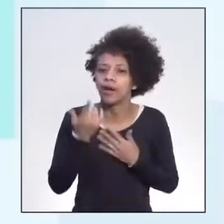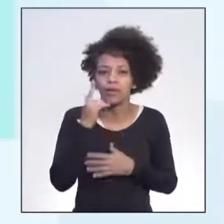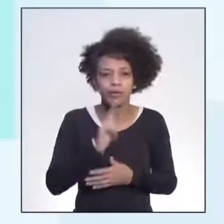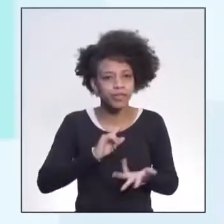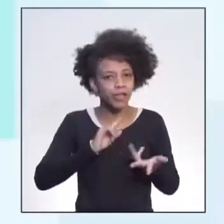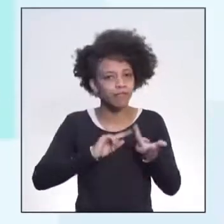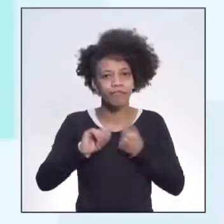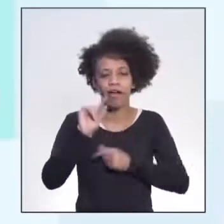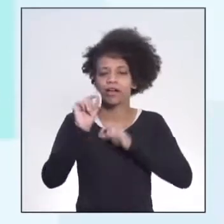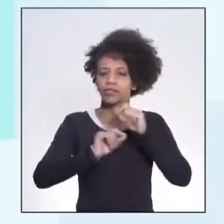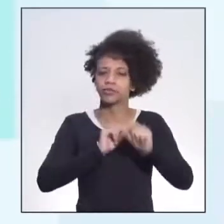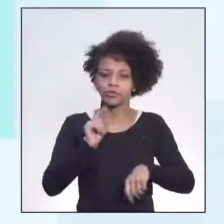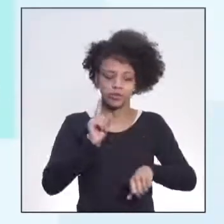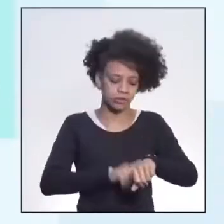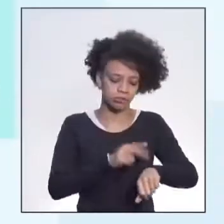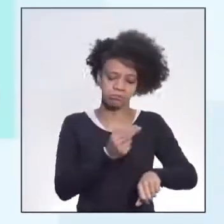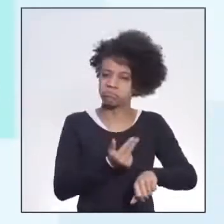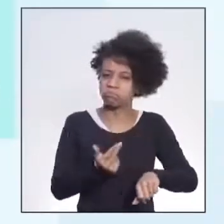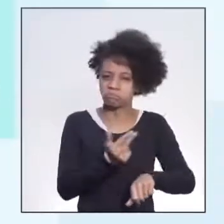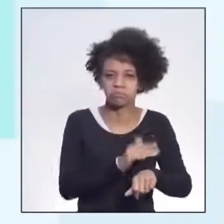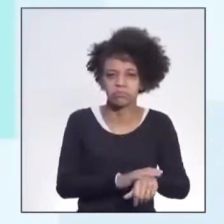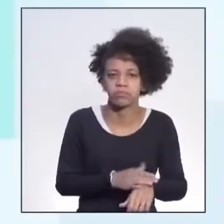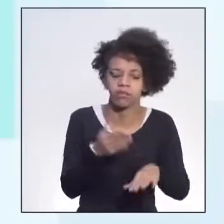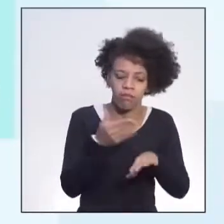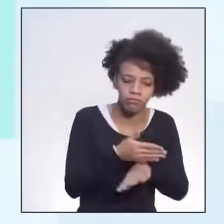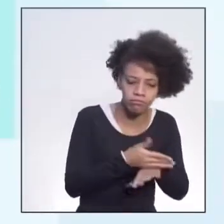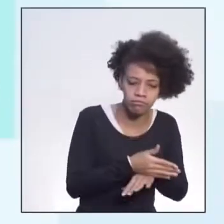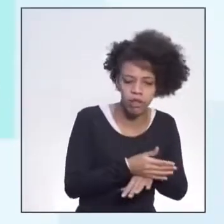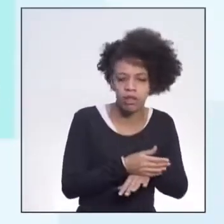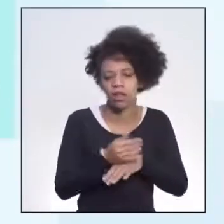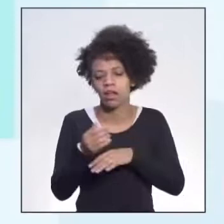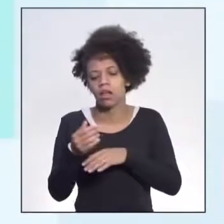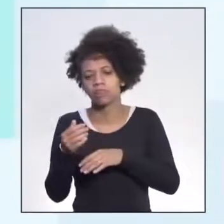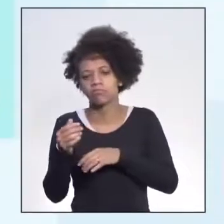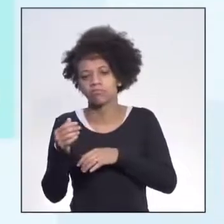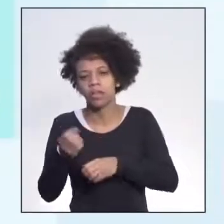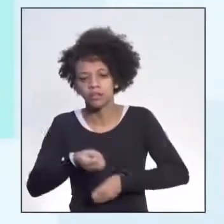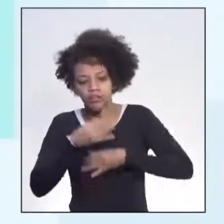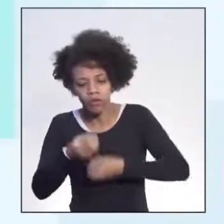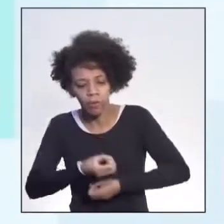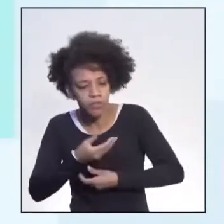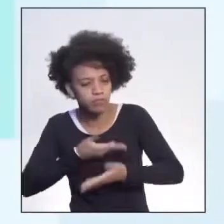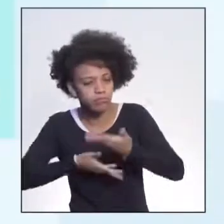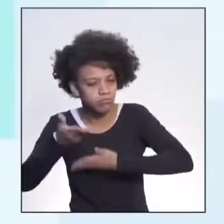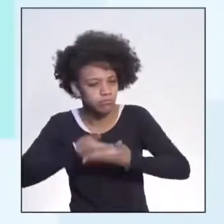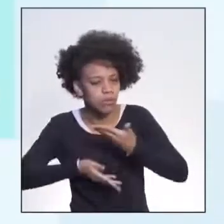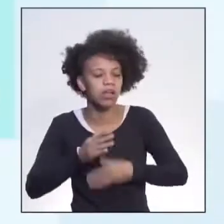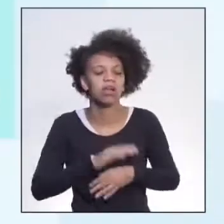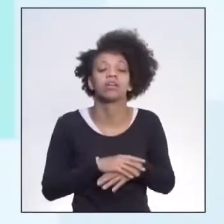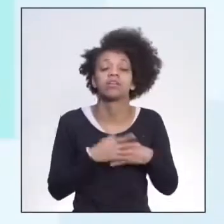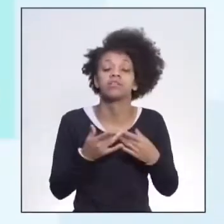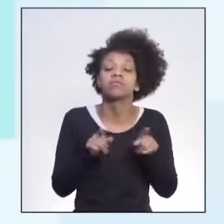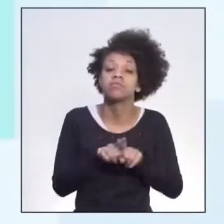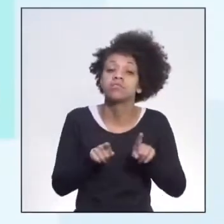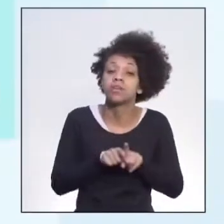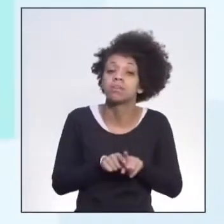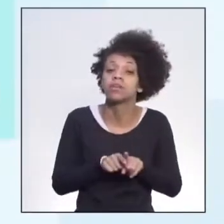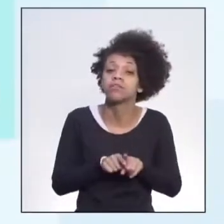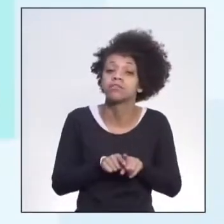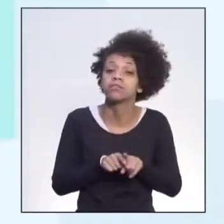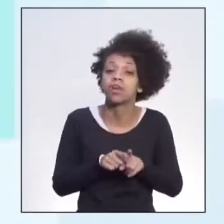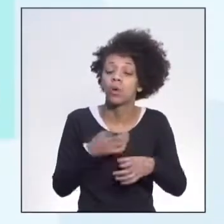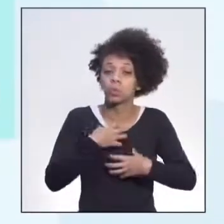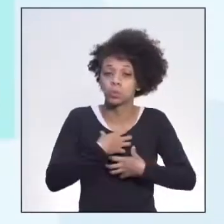fazer 1 milhão de coisas ao mesmo tempo, acessar, trocar informações, né? E também isso modifica a